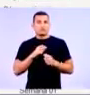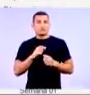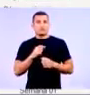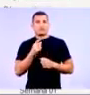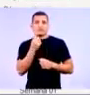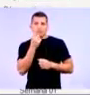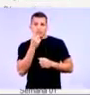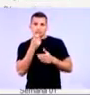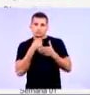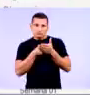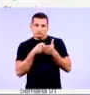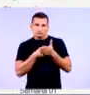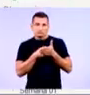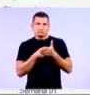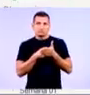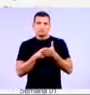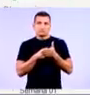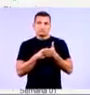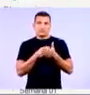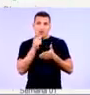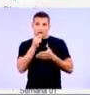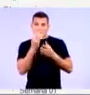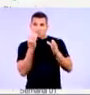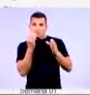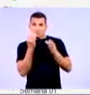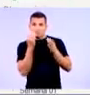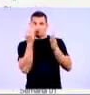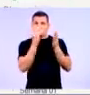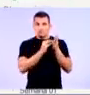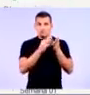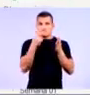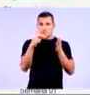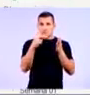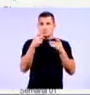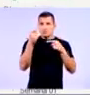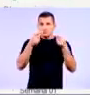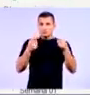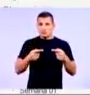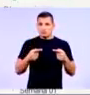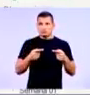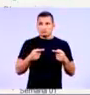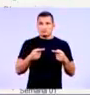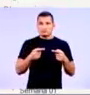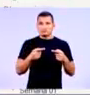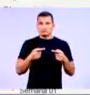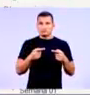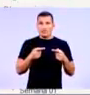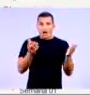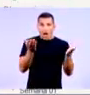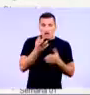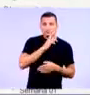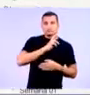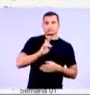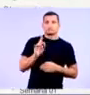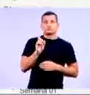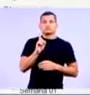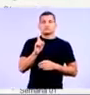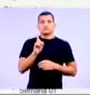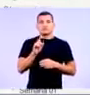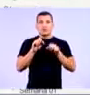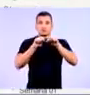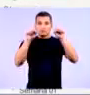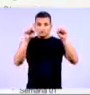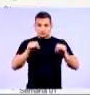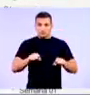hora que você manda a sua tarefa, seu questionário, você não vai receber a devolutiva na mesma hora. O sistema tem que